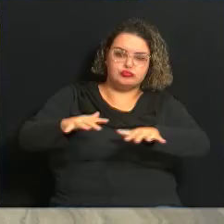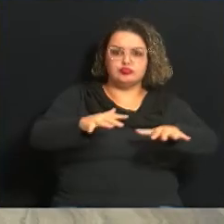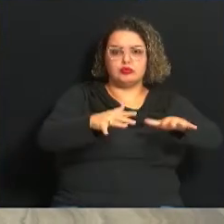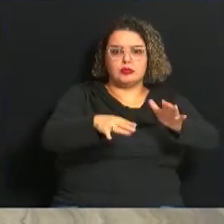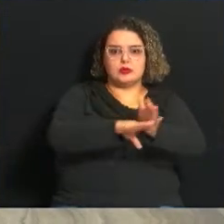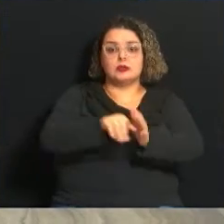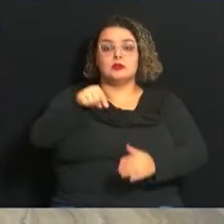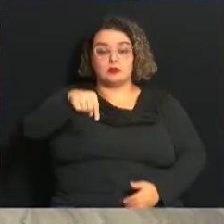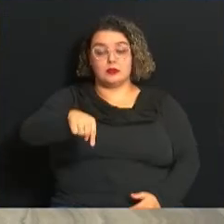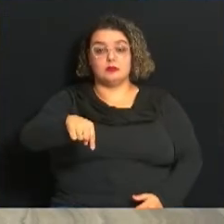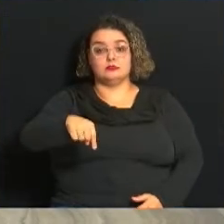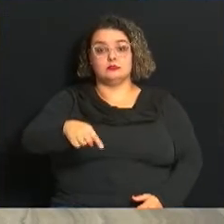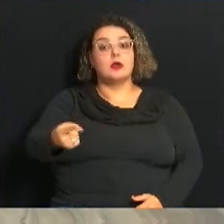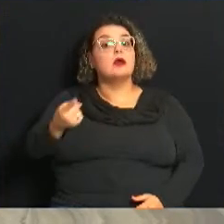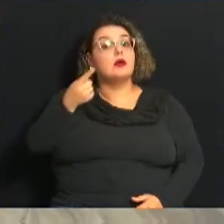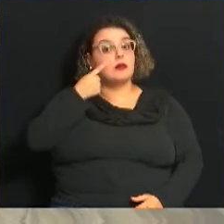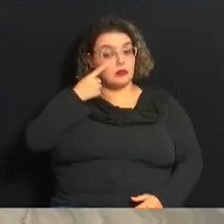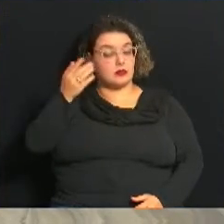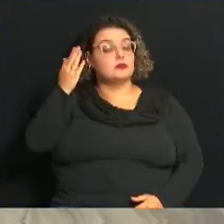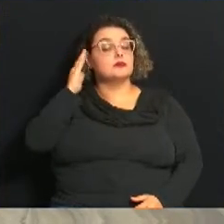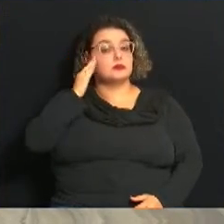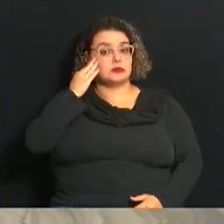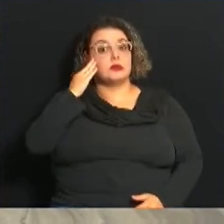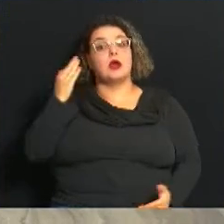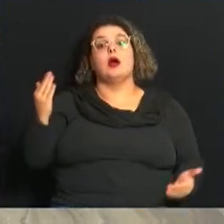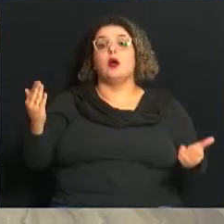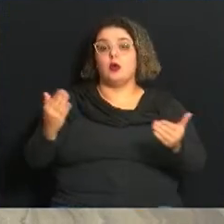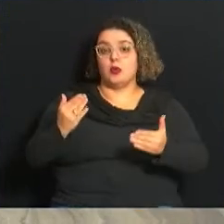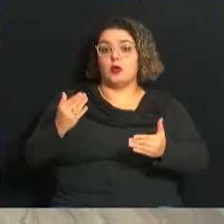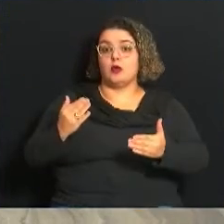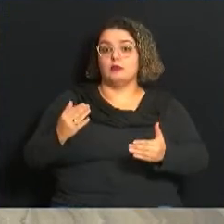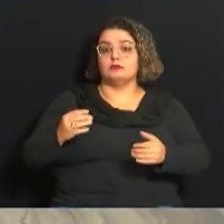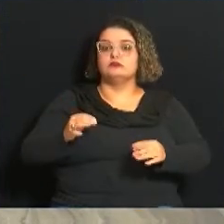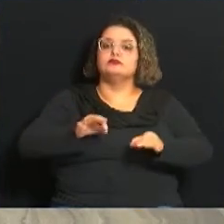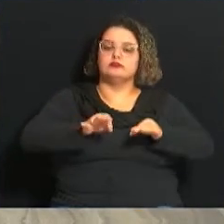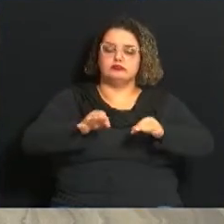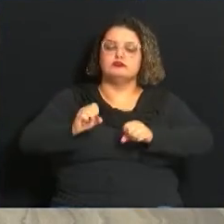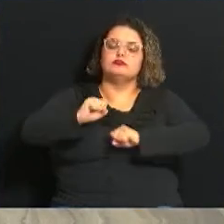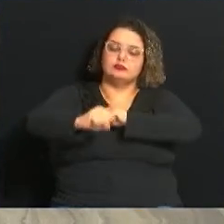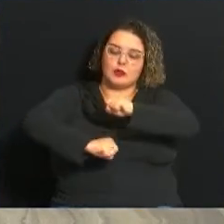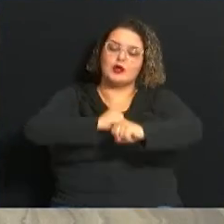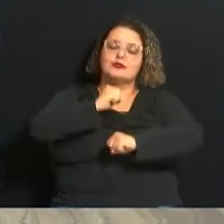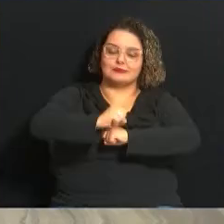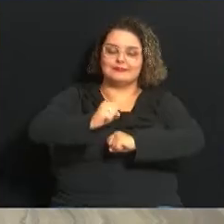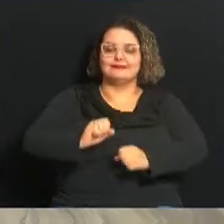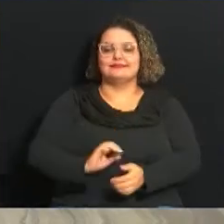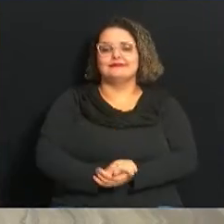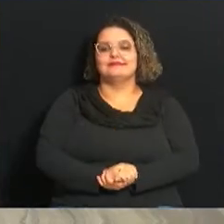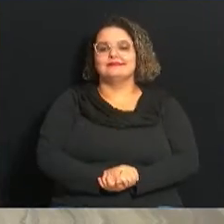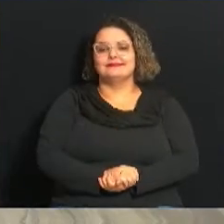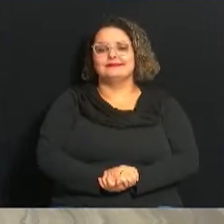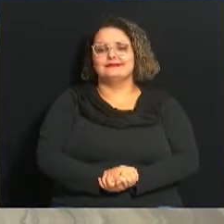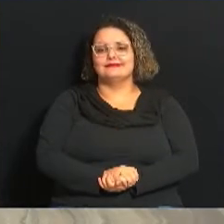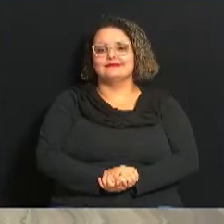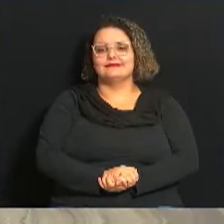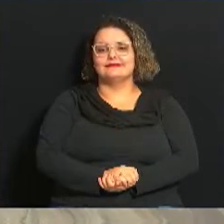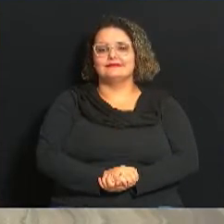aqui? Nós vamos entender a partir de agora no nosso quadro Giro Ambiental.